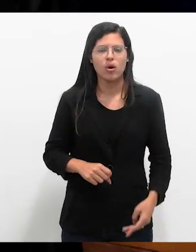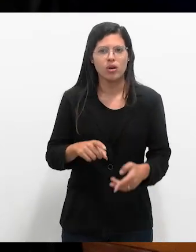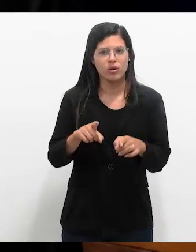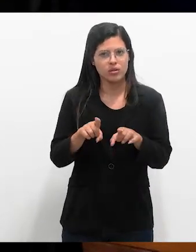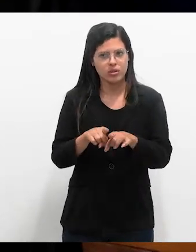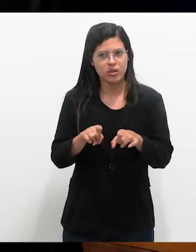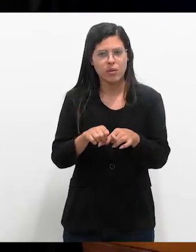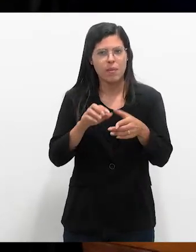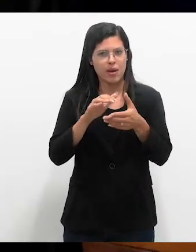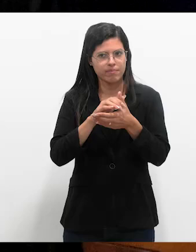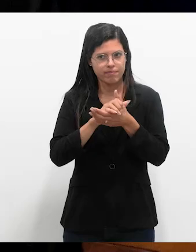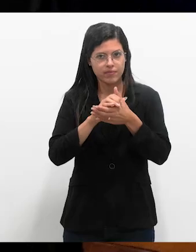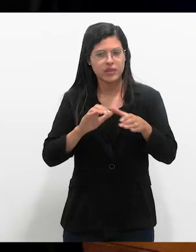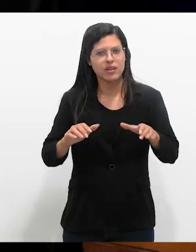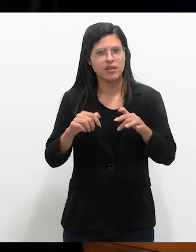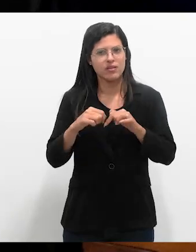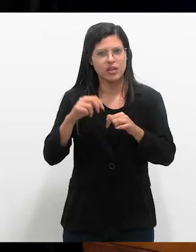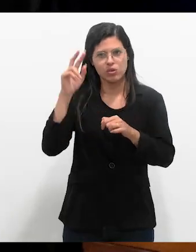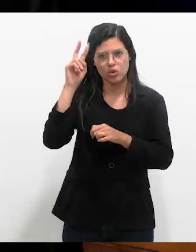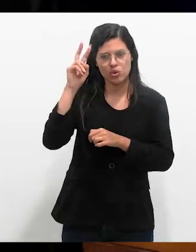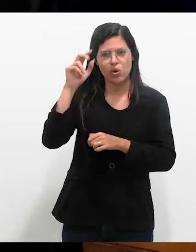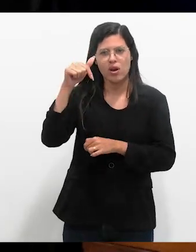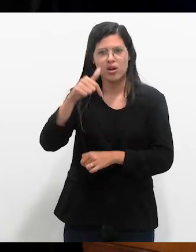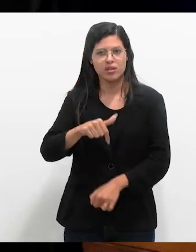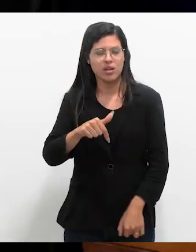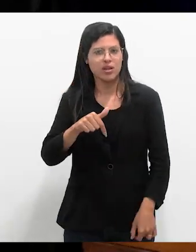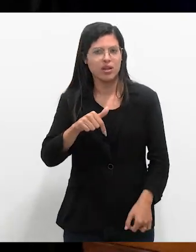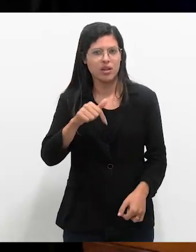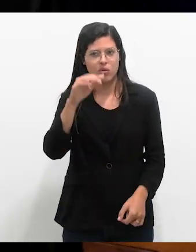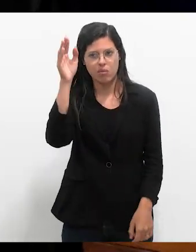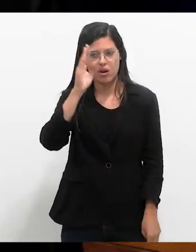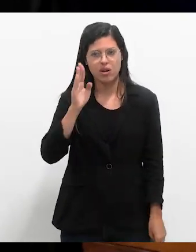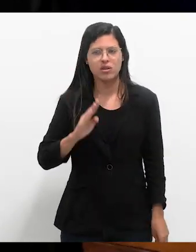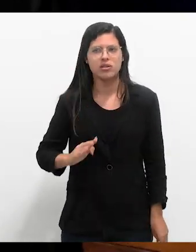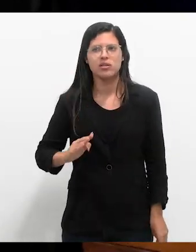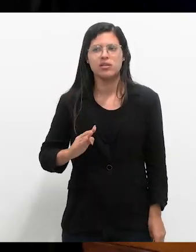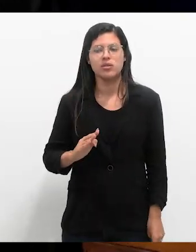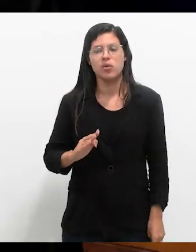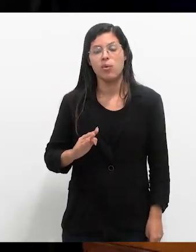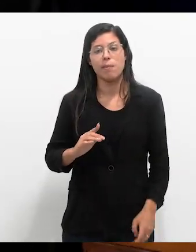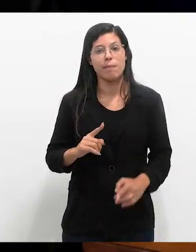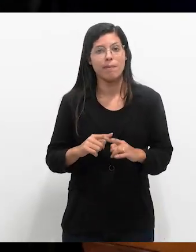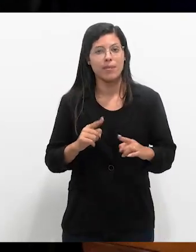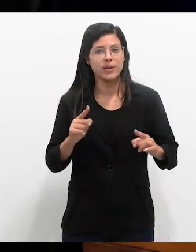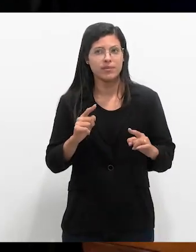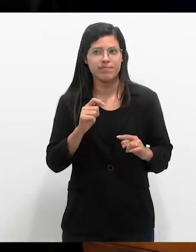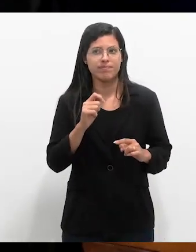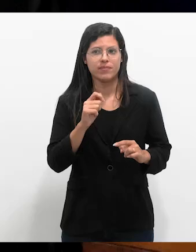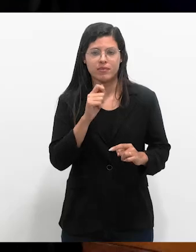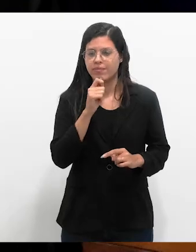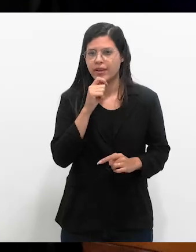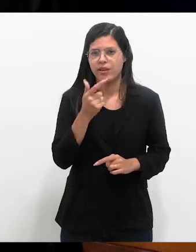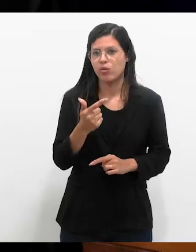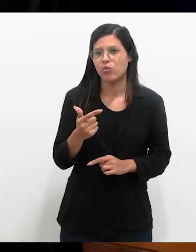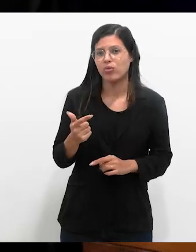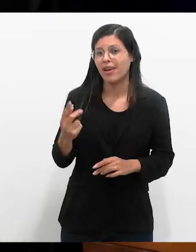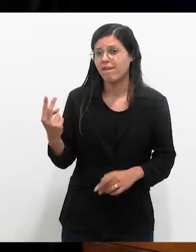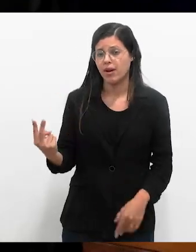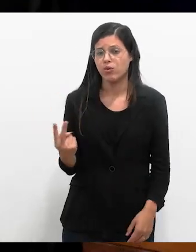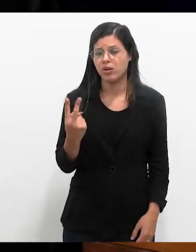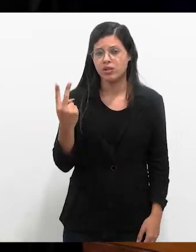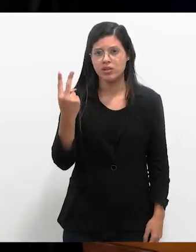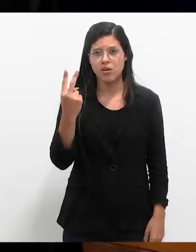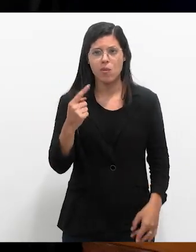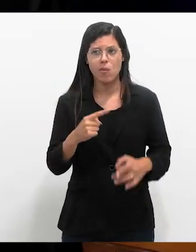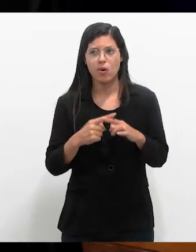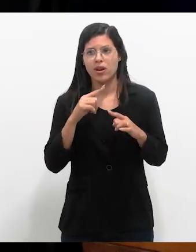grandes babalaôs, que fizeram histórias aqui em terra e que em terra brasileira já, mas que não tem aí sequer o reconhecimento